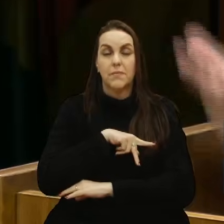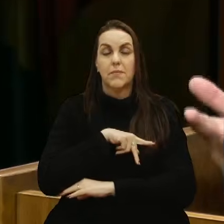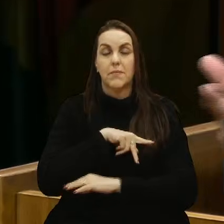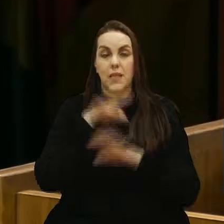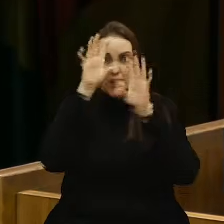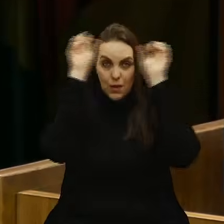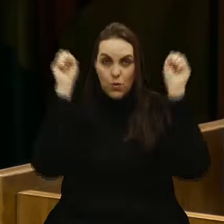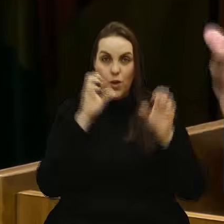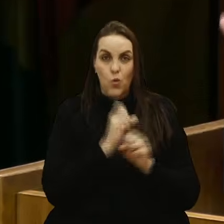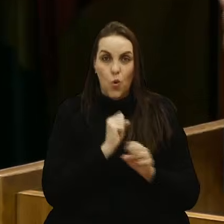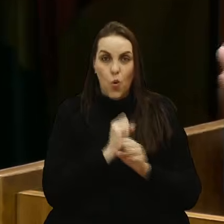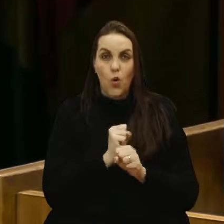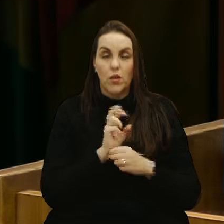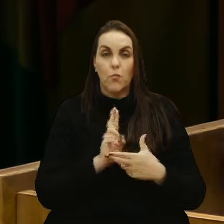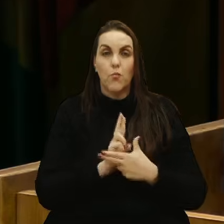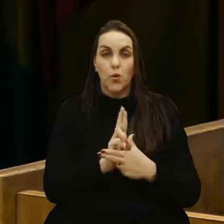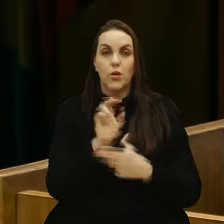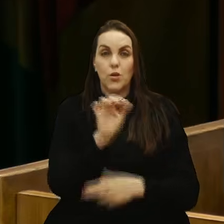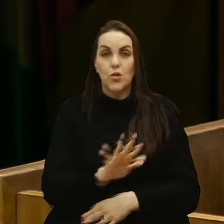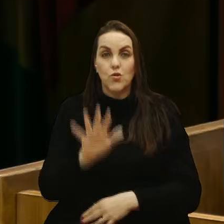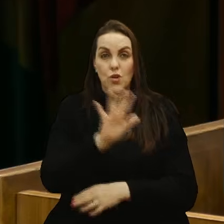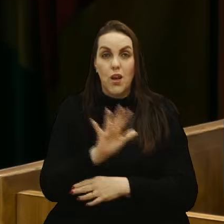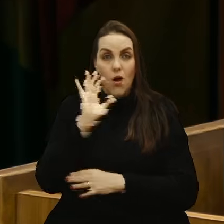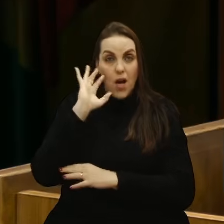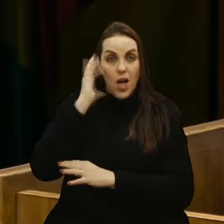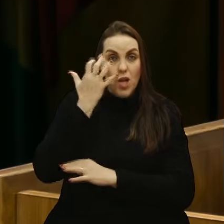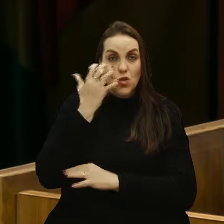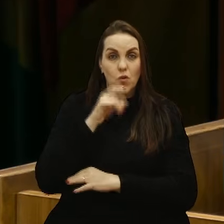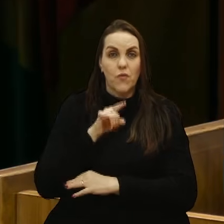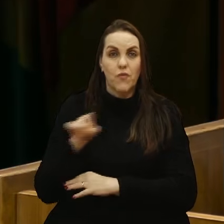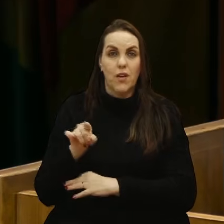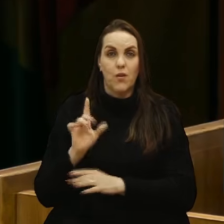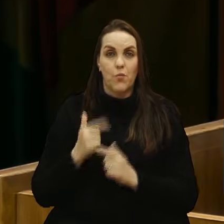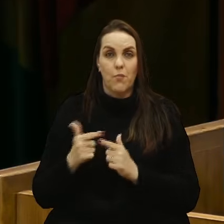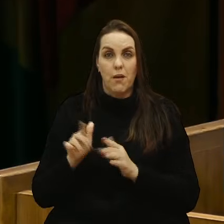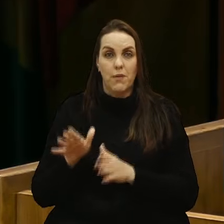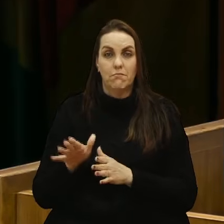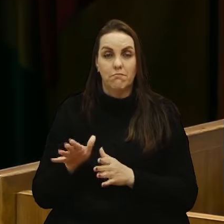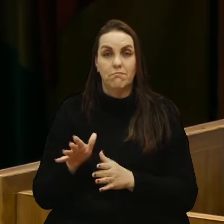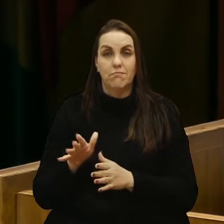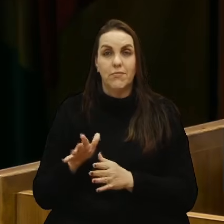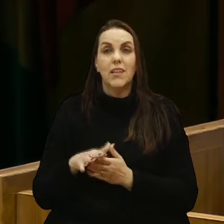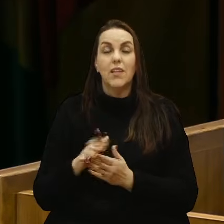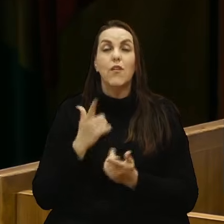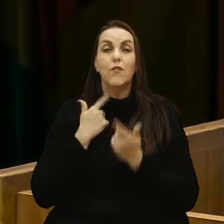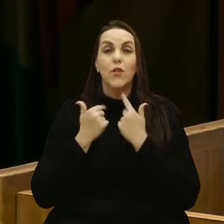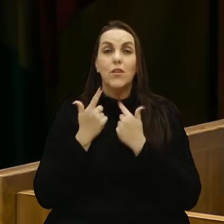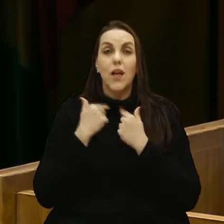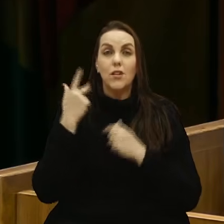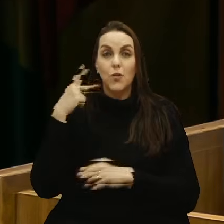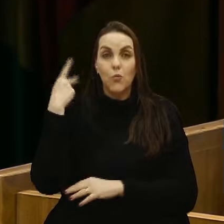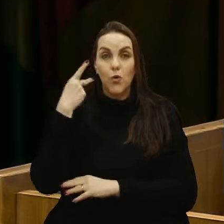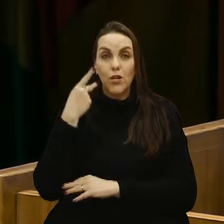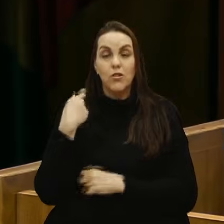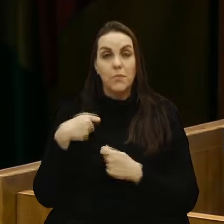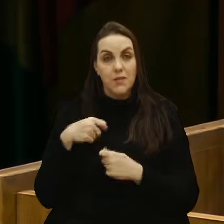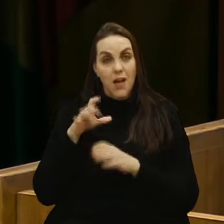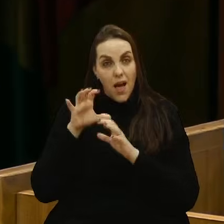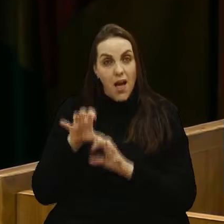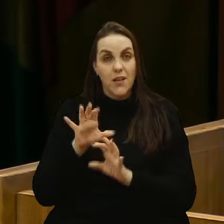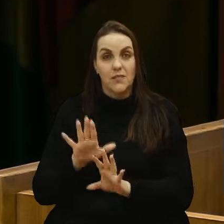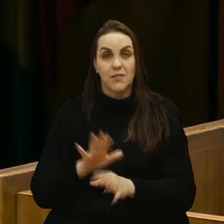Contas, a Procuradoria-Geral resolveram. Então, a vontade política que precisa é essa.